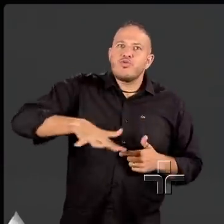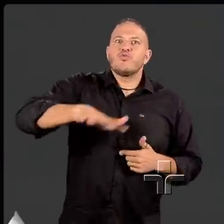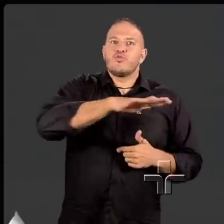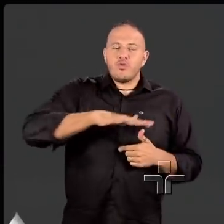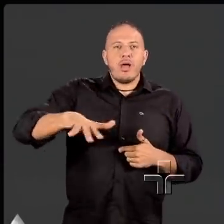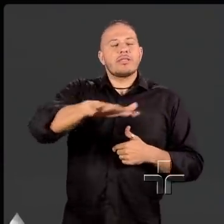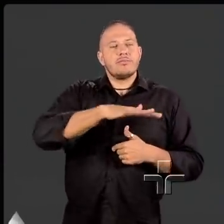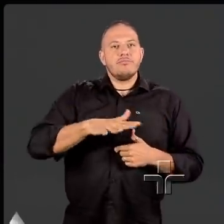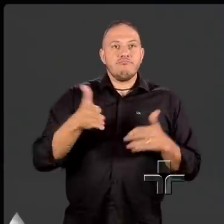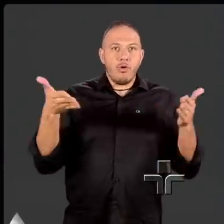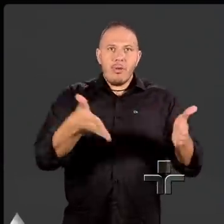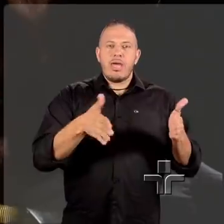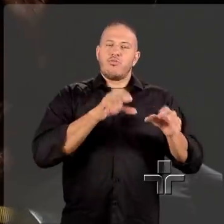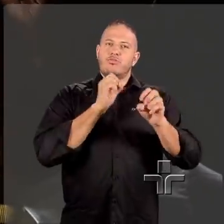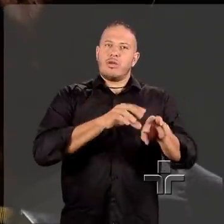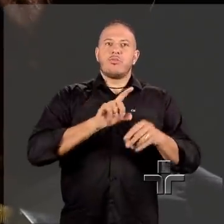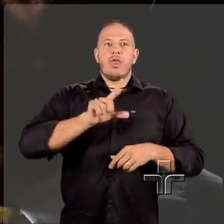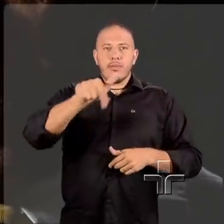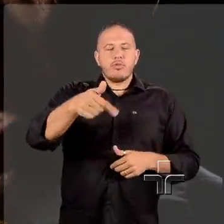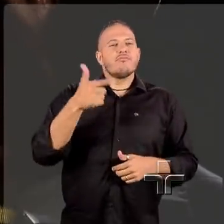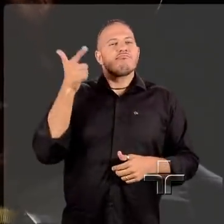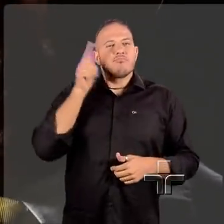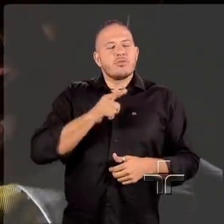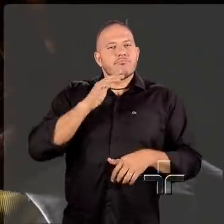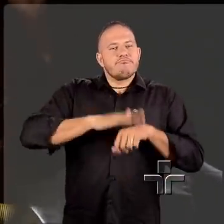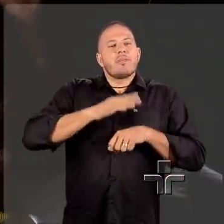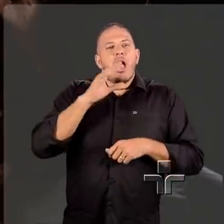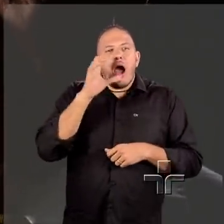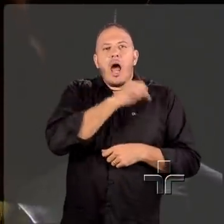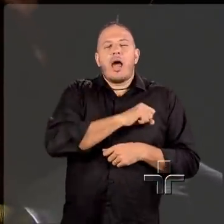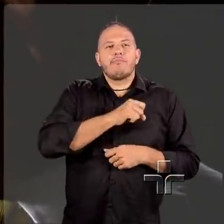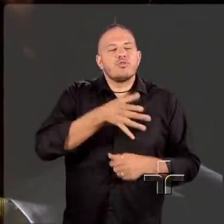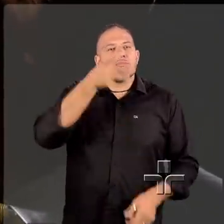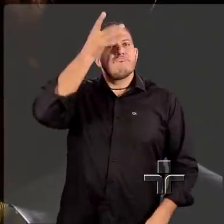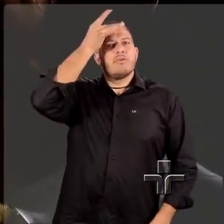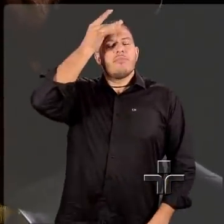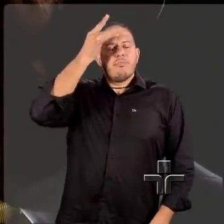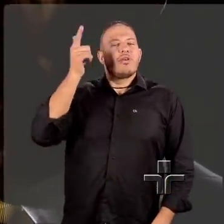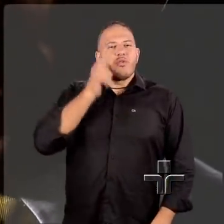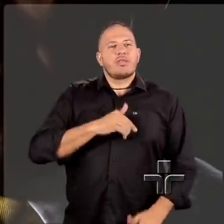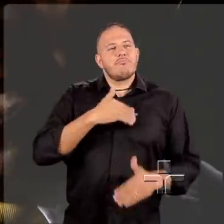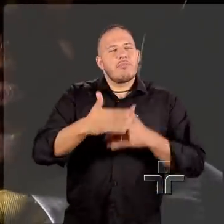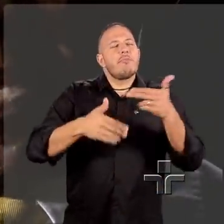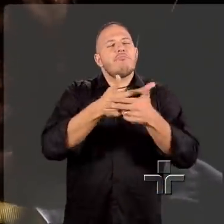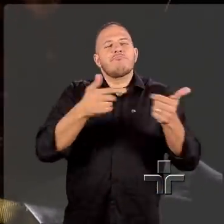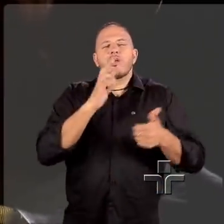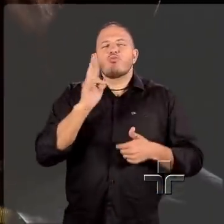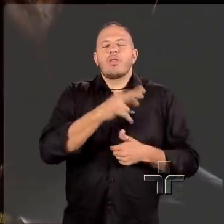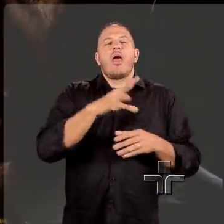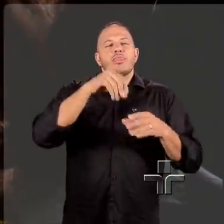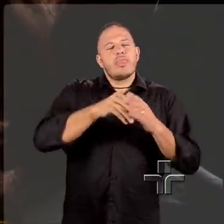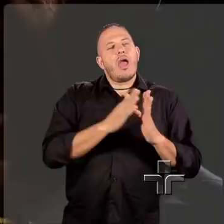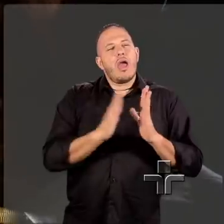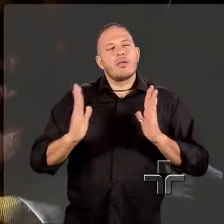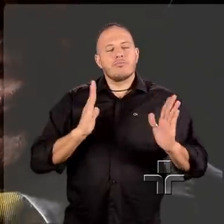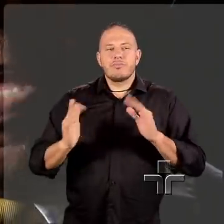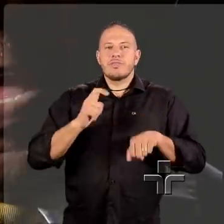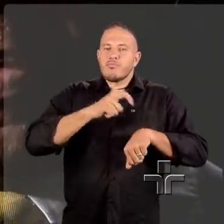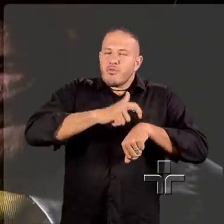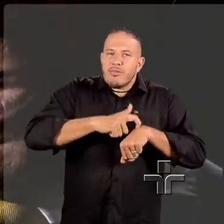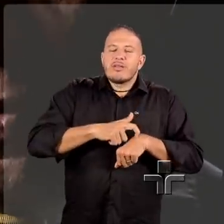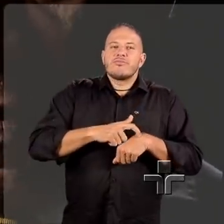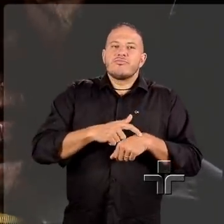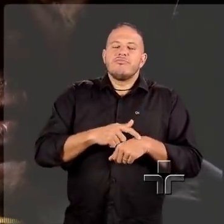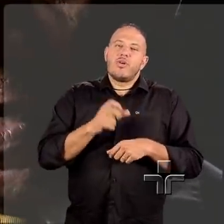ecossistema da educação, ao final, tenha condições de rapidamente assimilar e produzir os resultados dentro dessa formatação legal, que